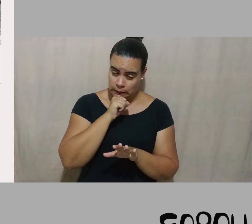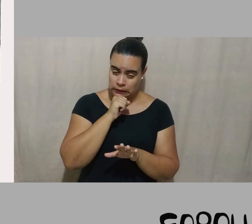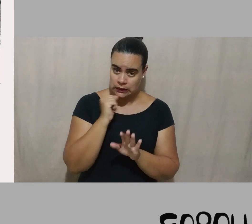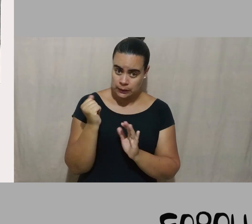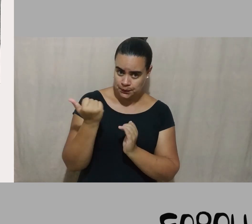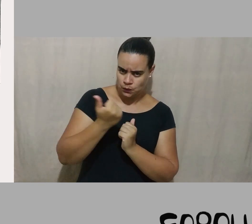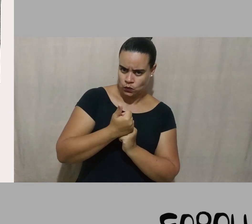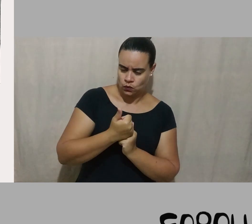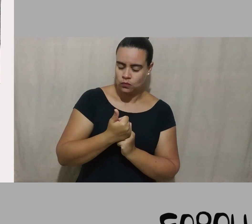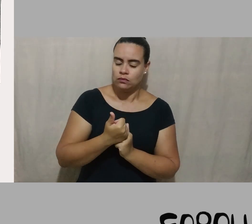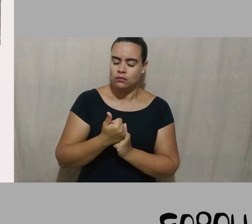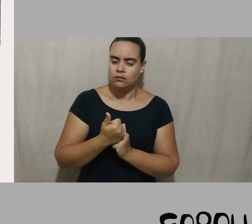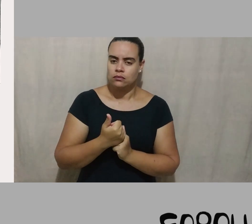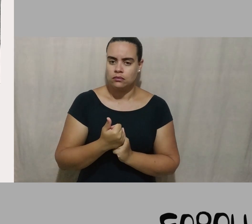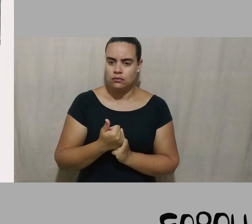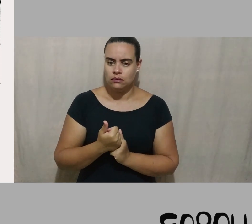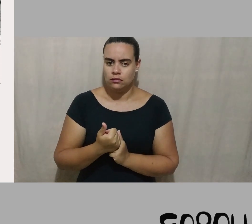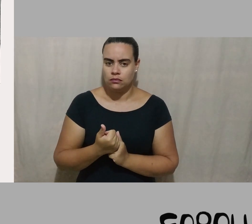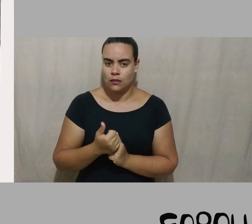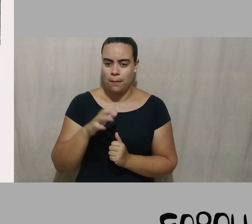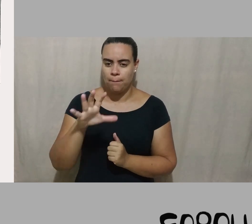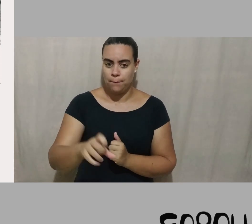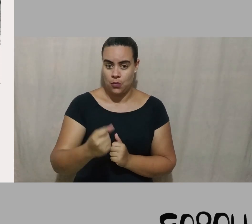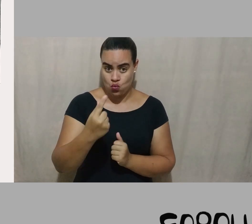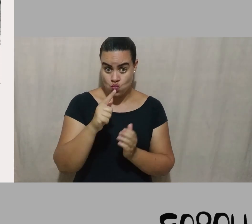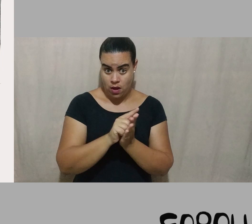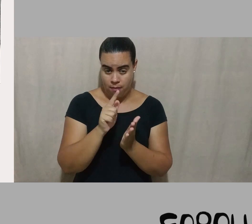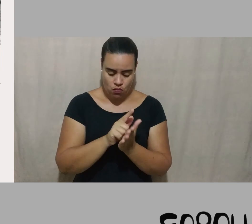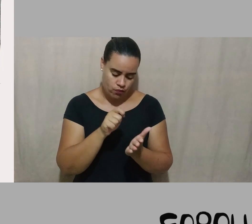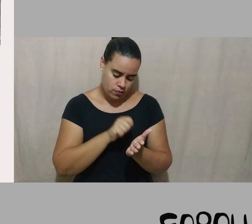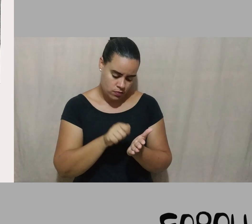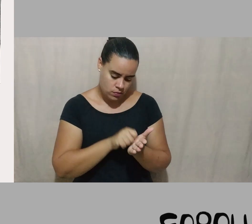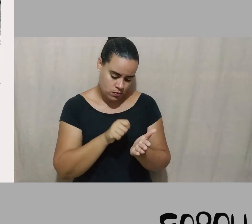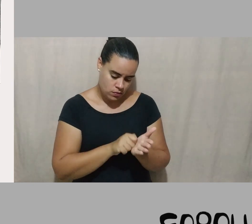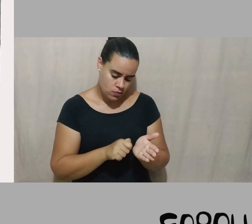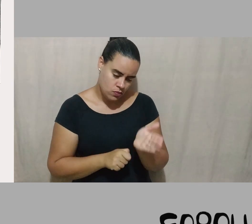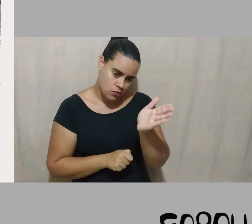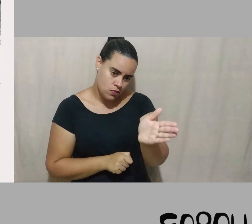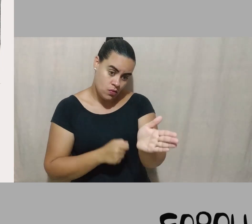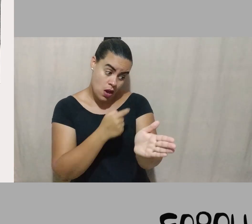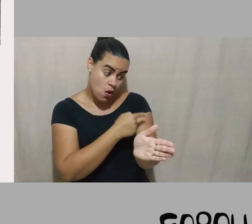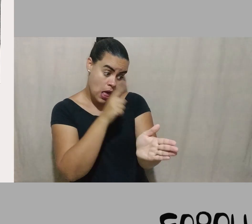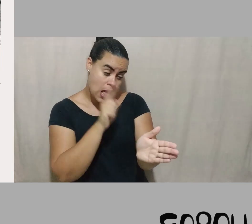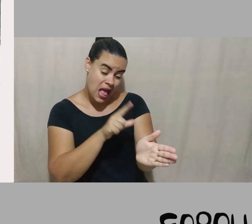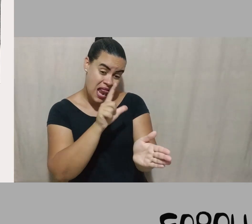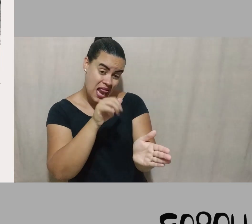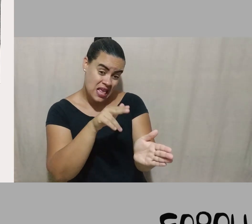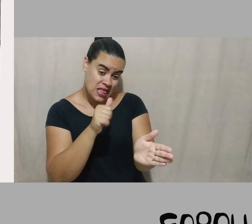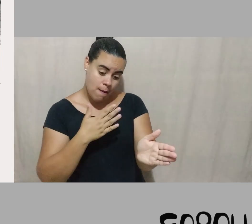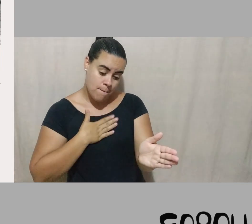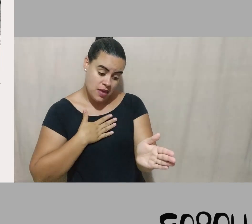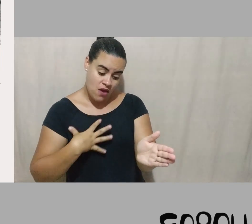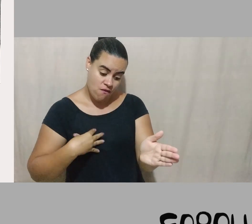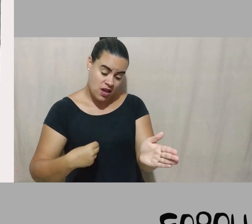mãe reassumiu o controle. Ela pegou um papelzinho e escreveu: essa é a Lina, a minha